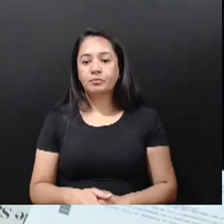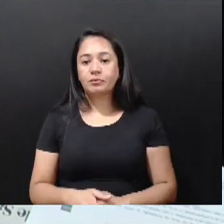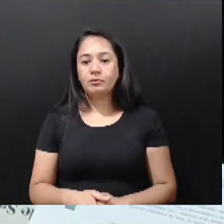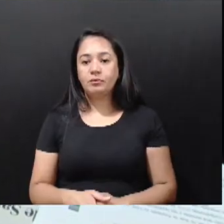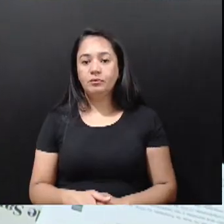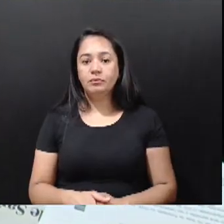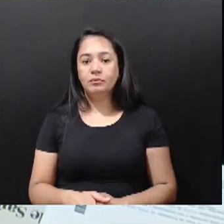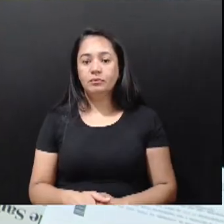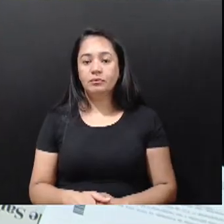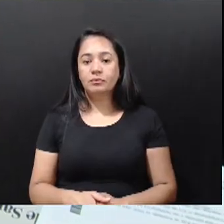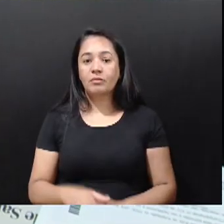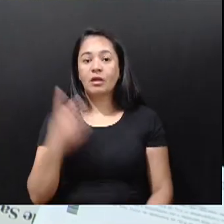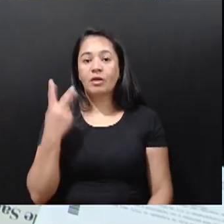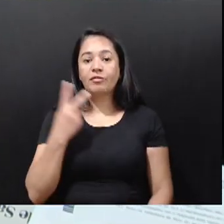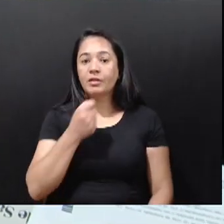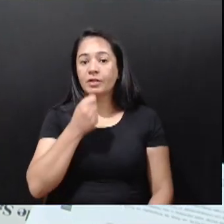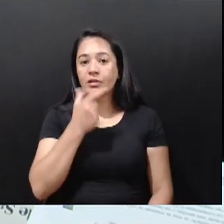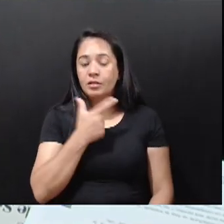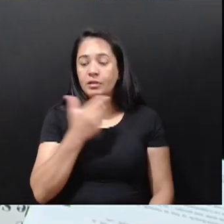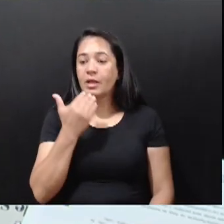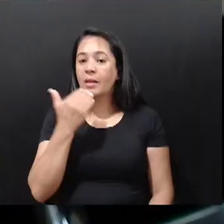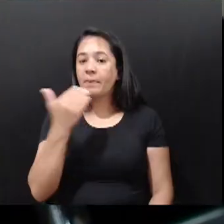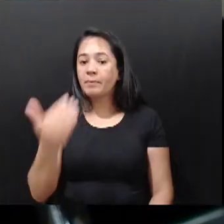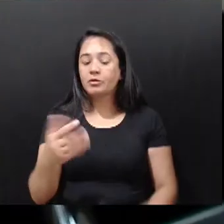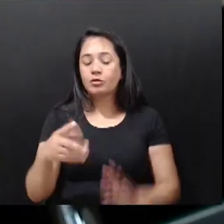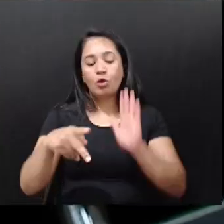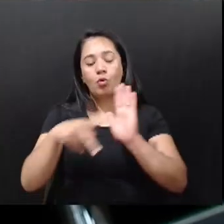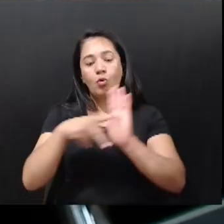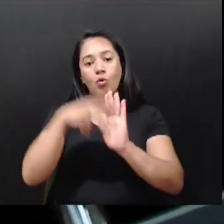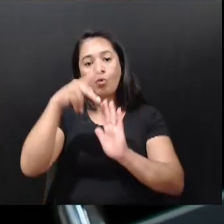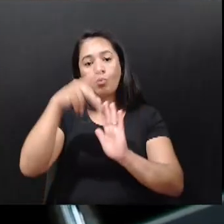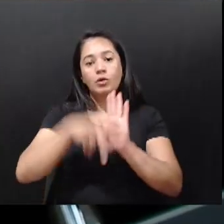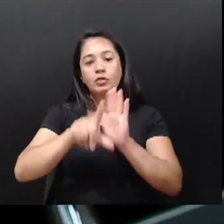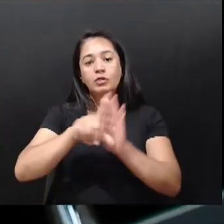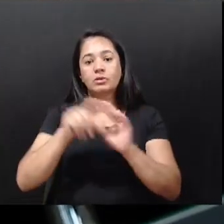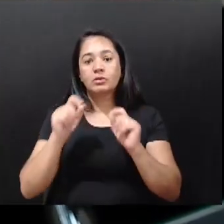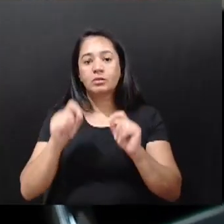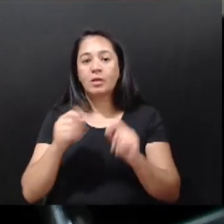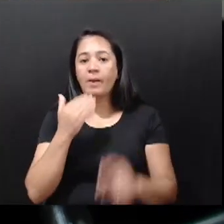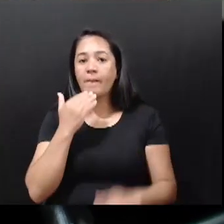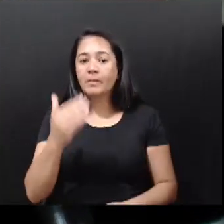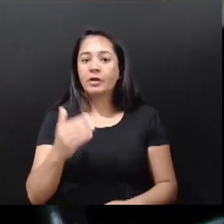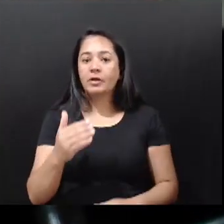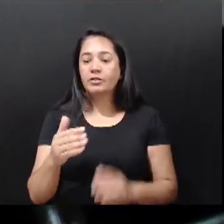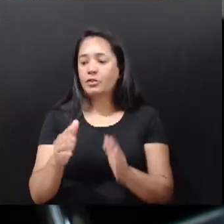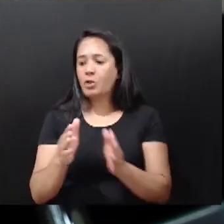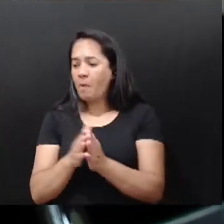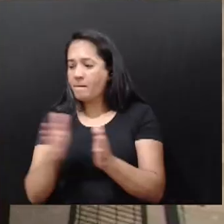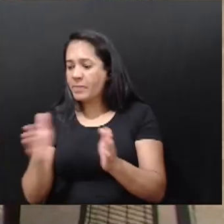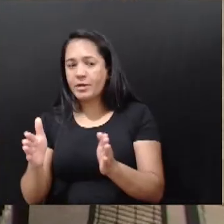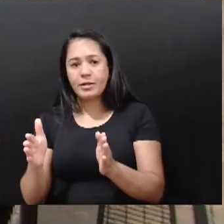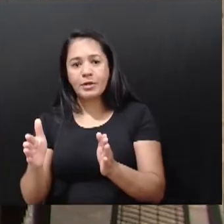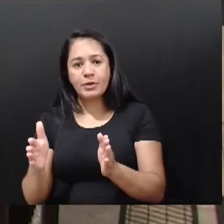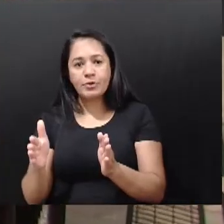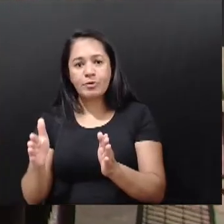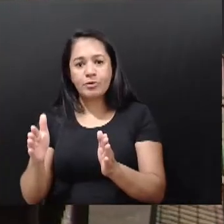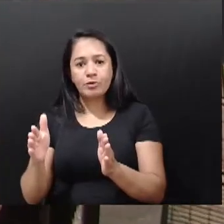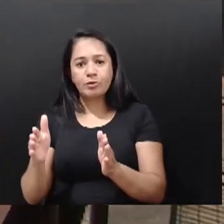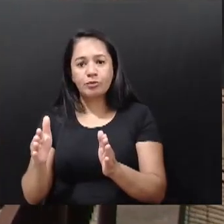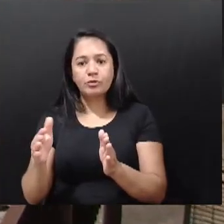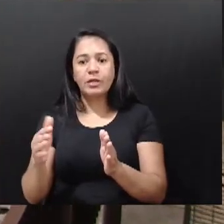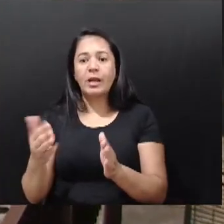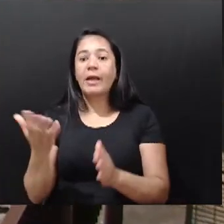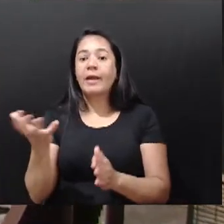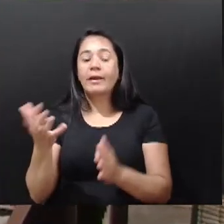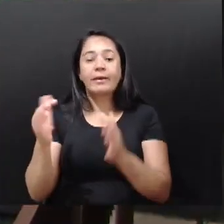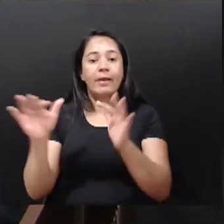A vereadora Fernanda Souto protocolou um projeto de lei em que pede o fim do prazo de validade dos créditos do bilhete único do